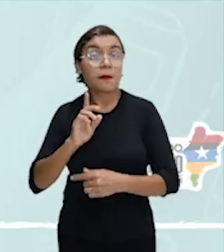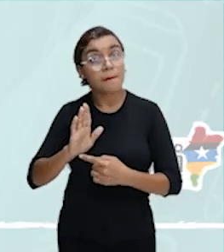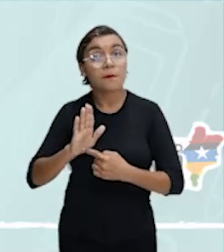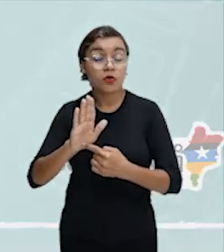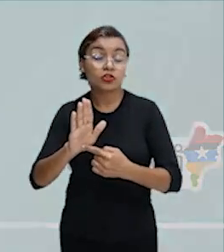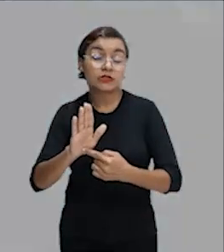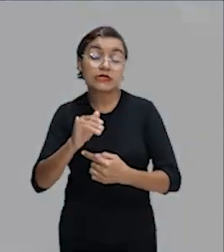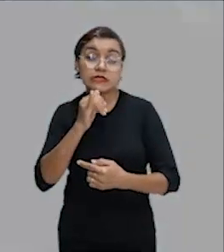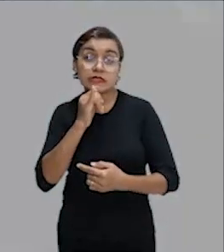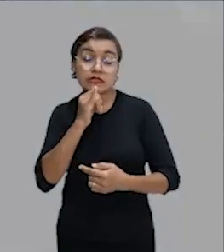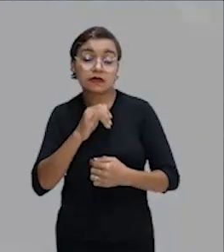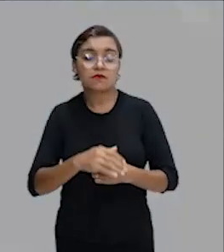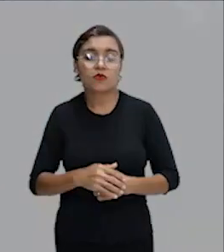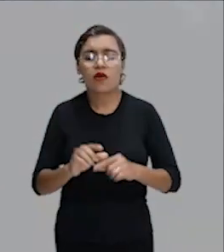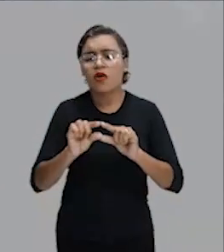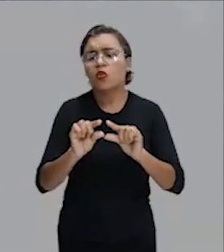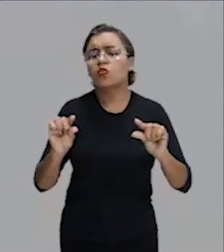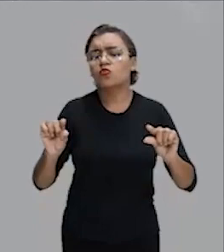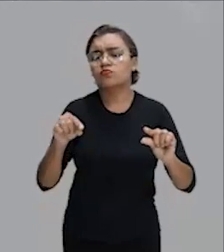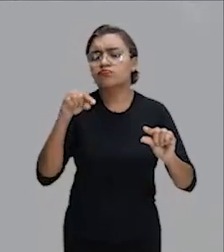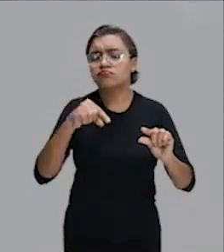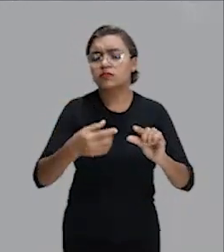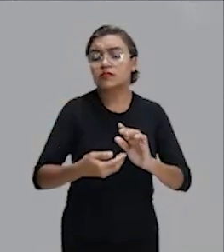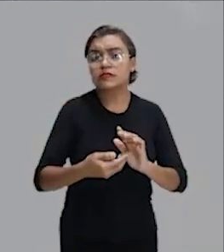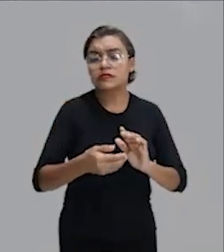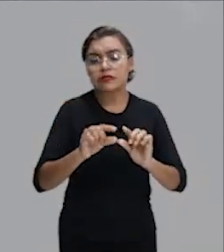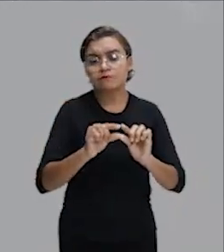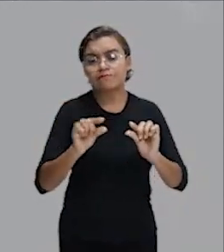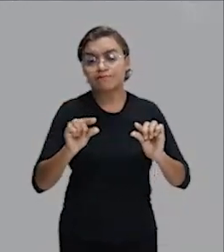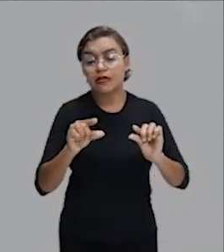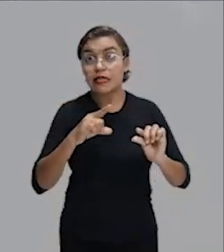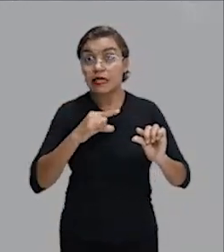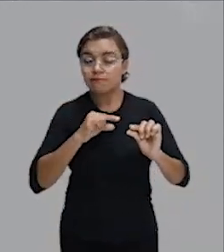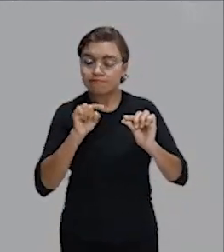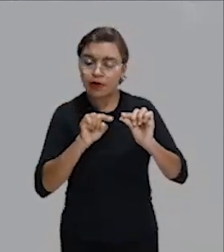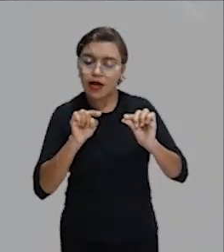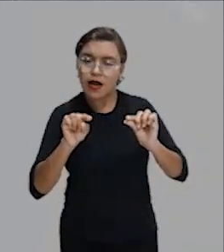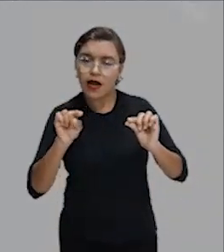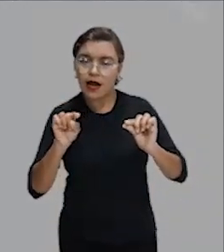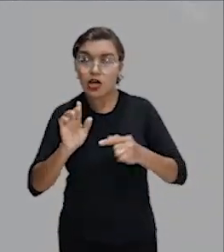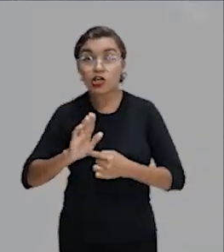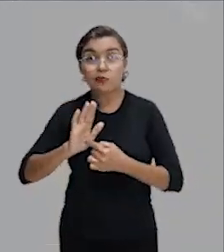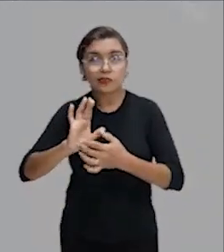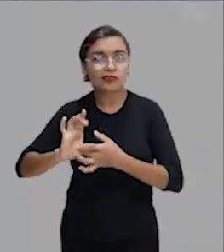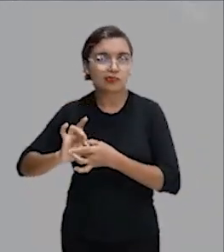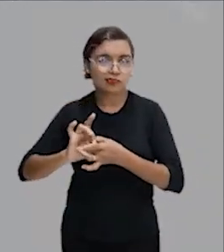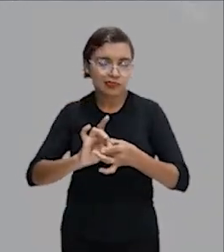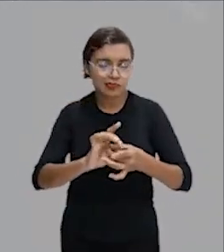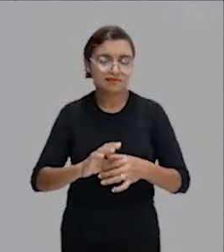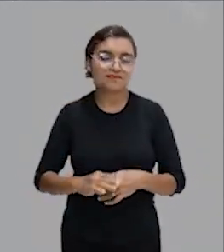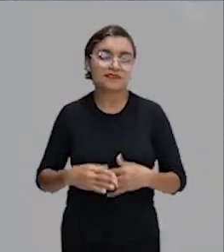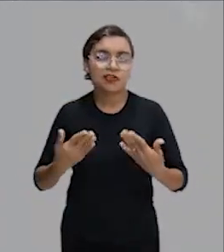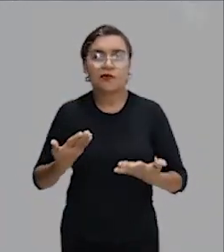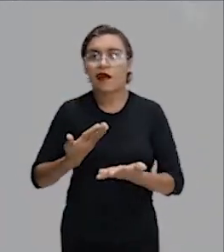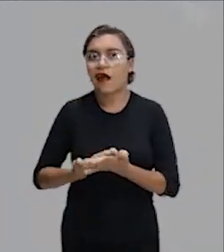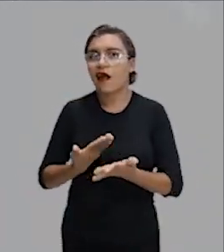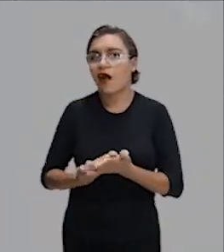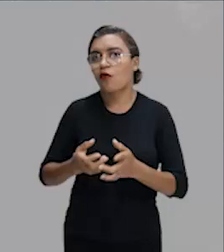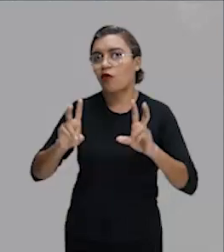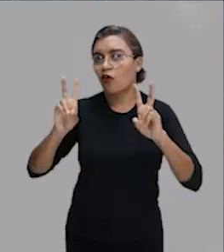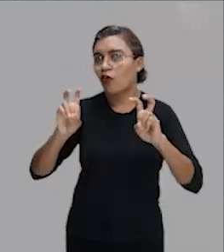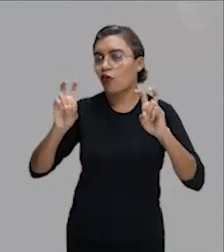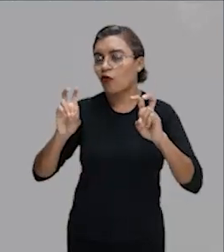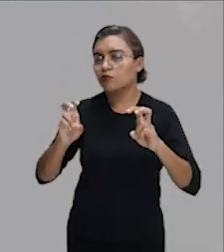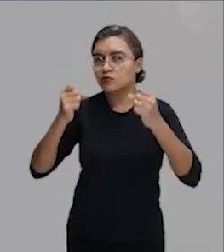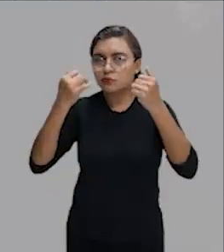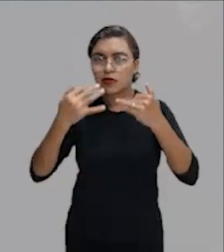é um fragmento que foi retirado do texto, você vê a reticência que indica o contexto. Pessoal, e é isso. Nessa aula de hoje, nós tratamos de